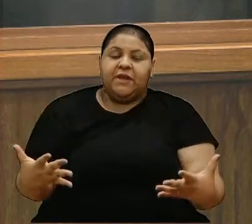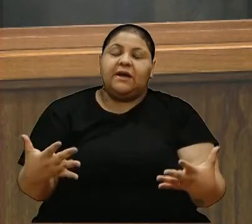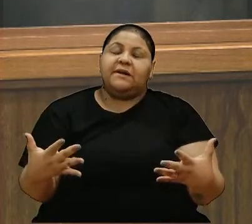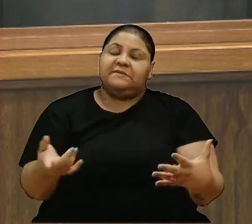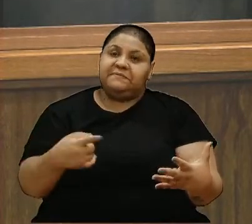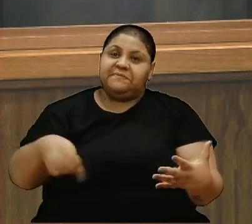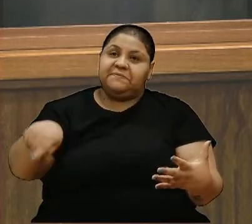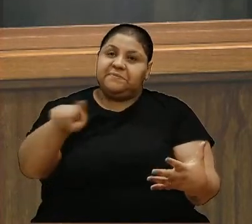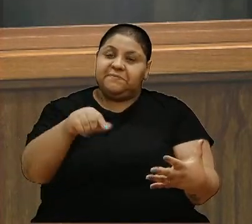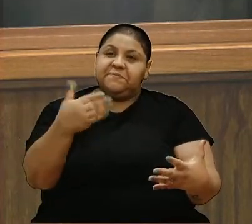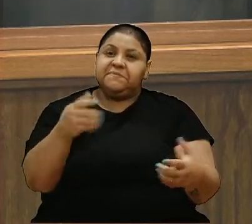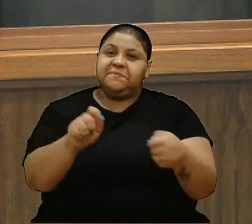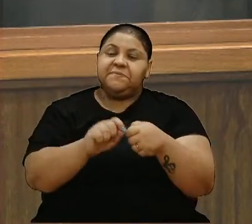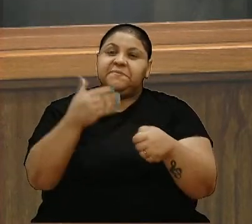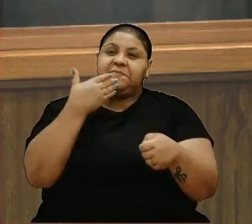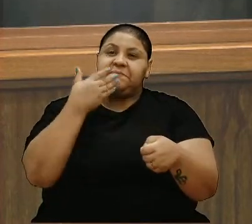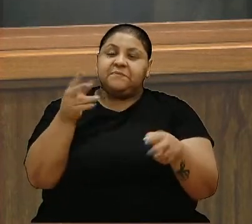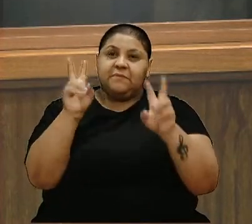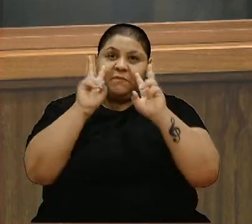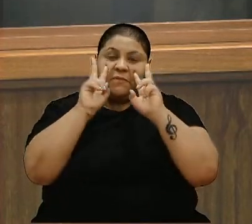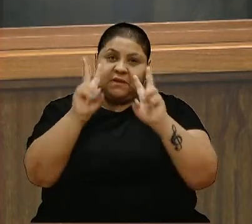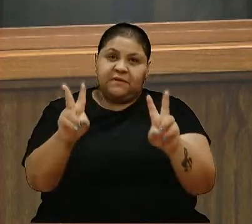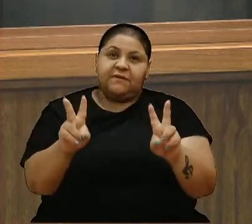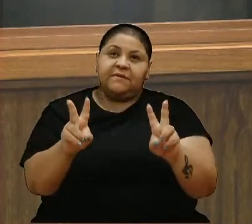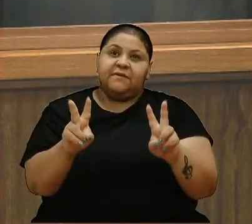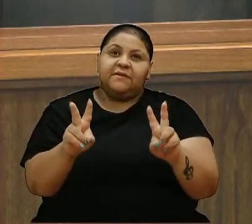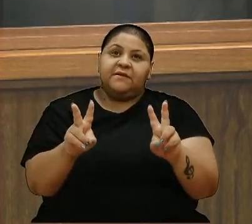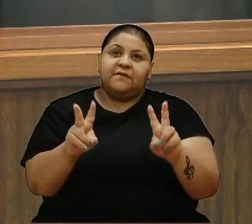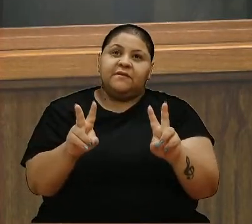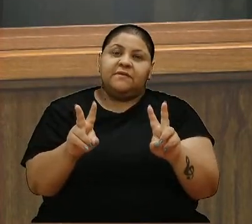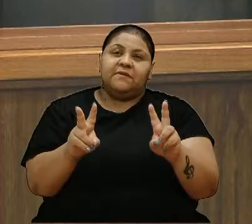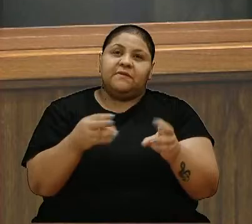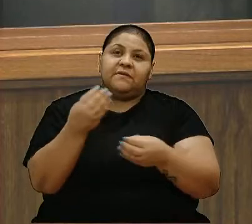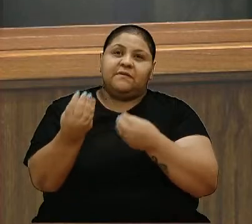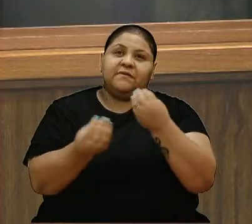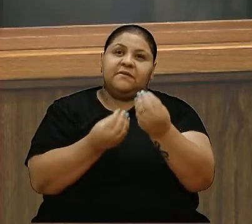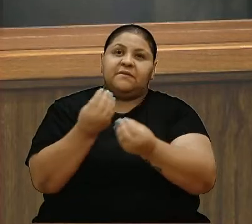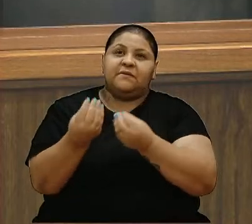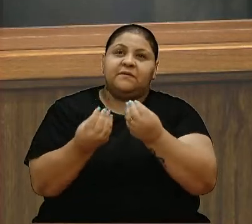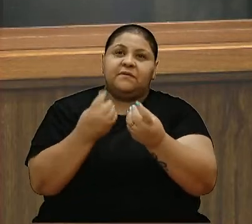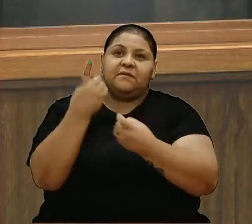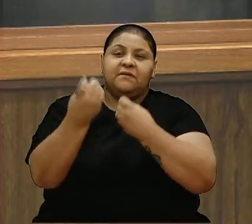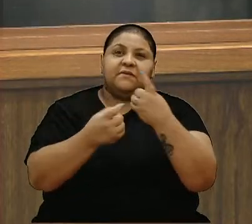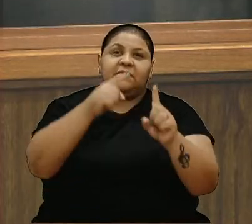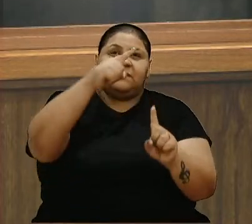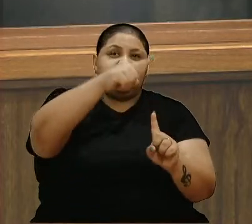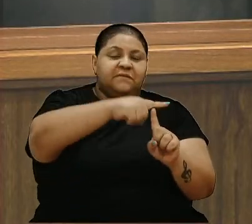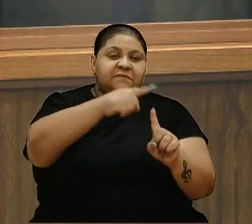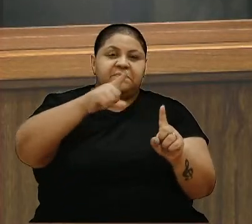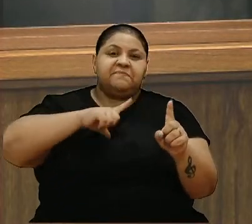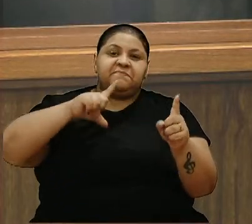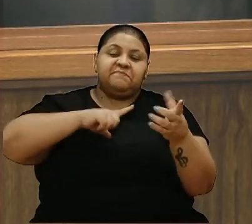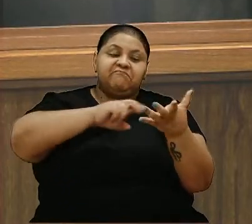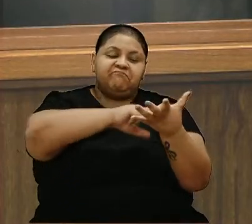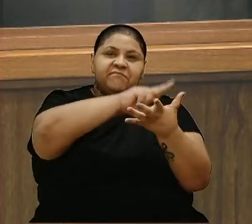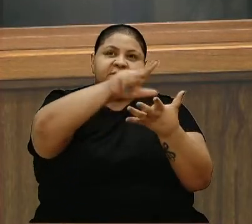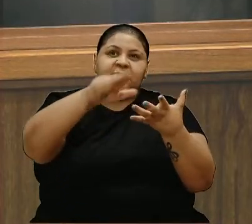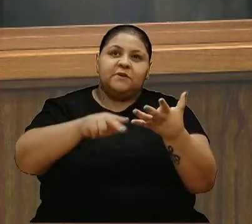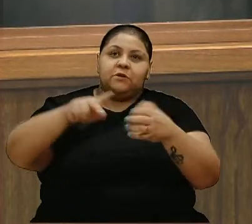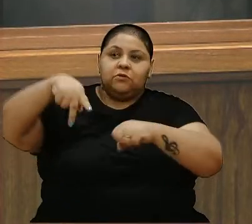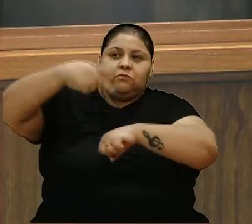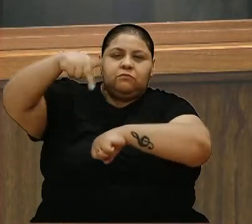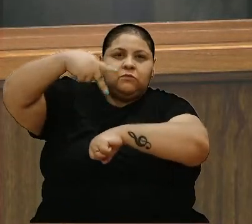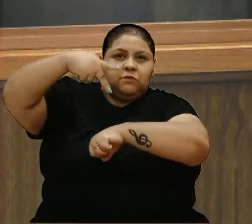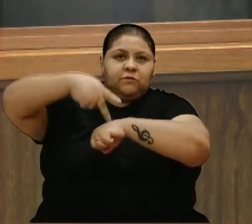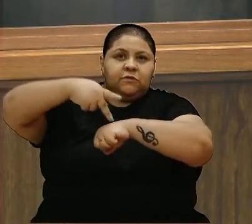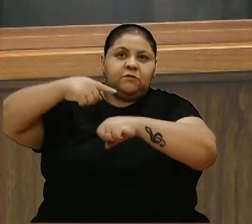estamos fazendo esse pedido para ver também a questão de algum tipo, tem vários lugares aí do país